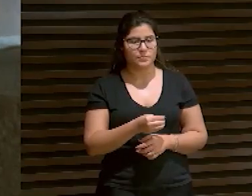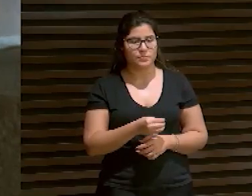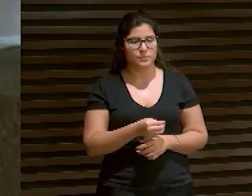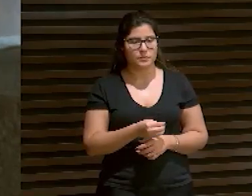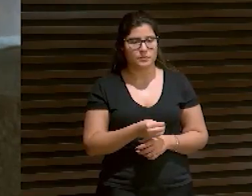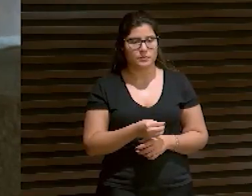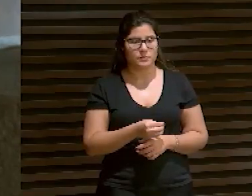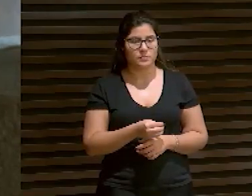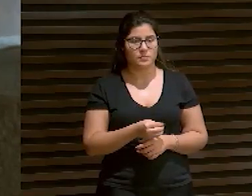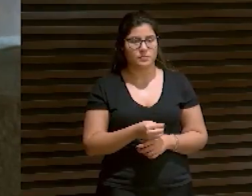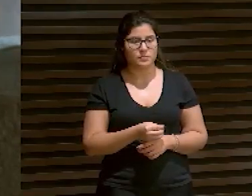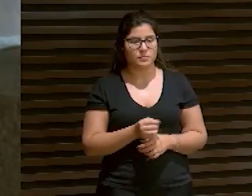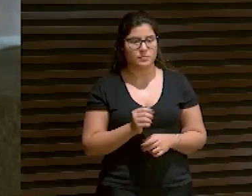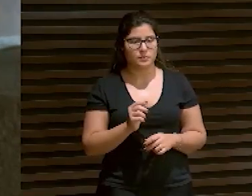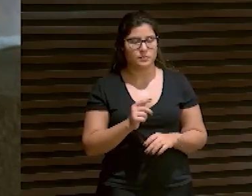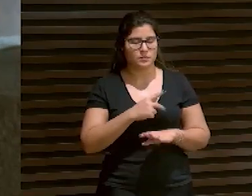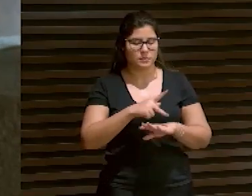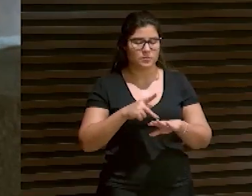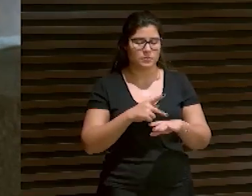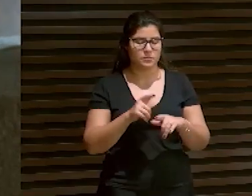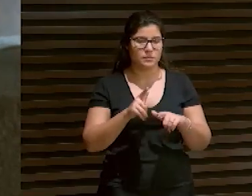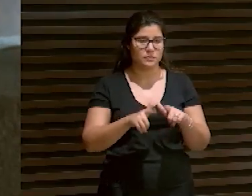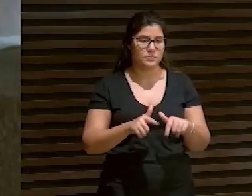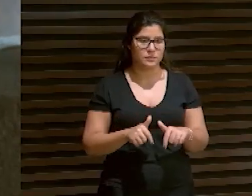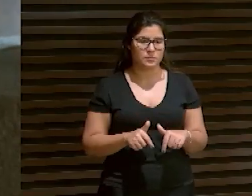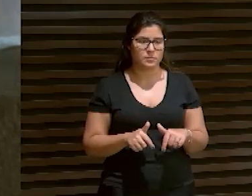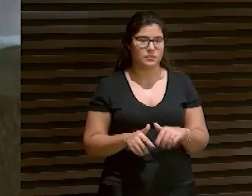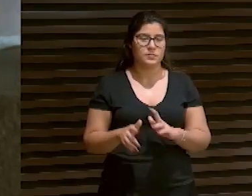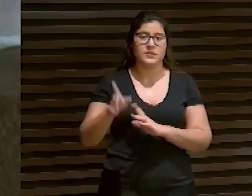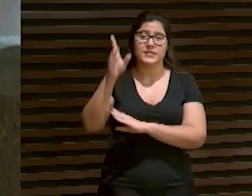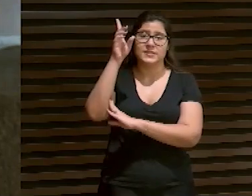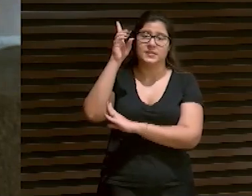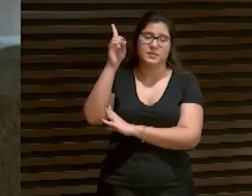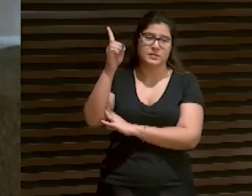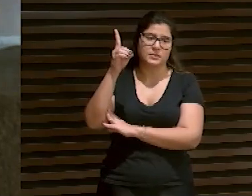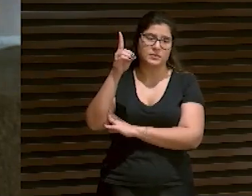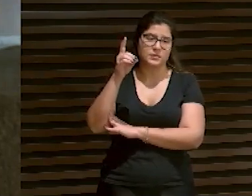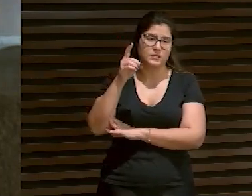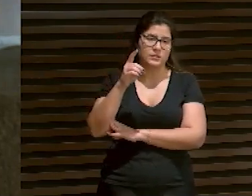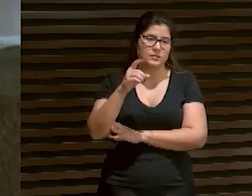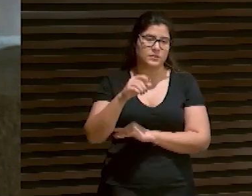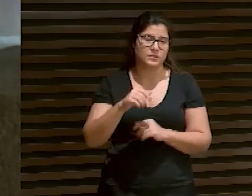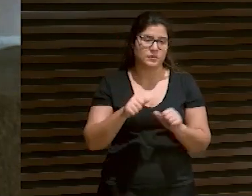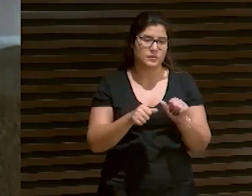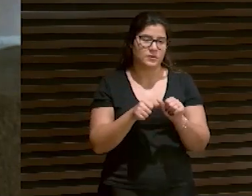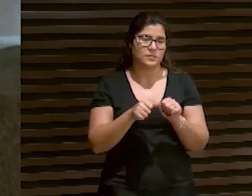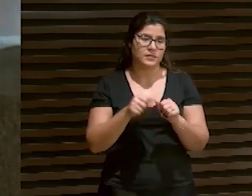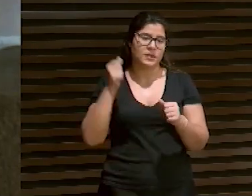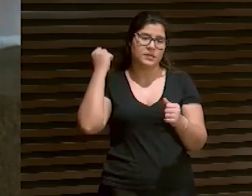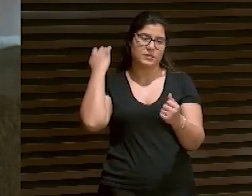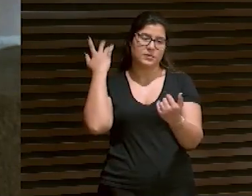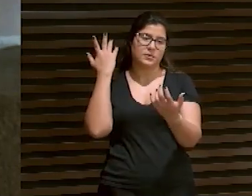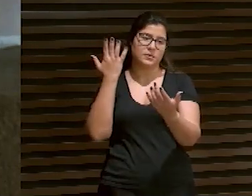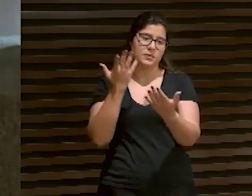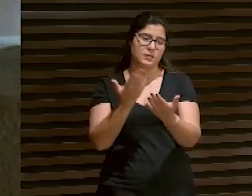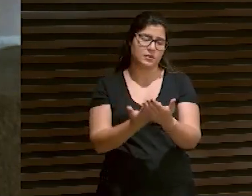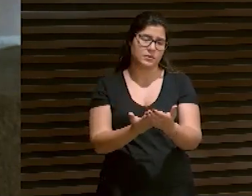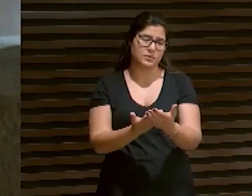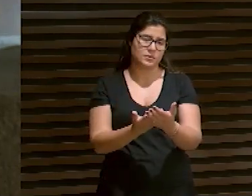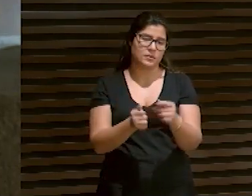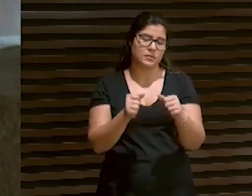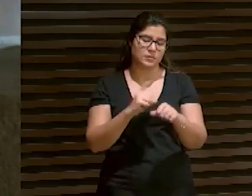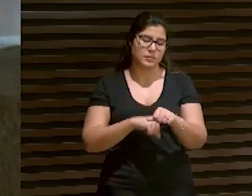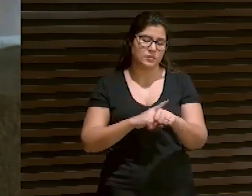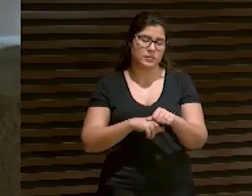Israel. Deus, ele projetou toda a história, desde lá de trás, para que no tempo exato